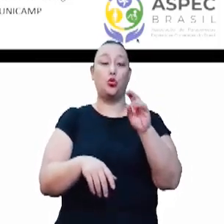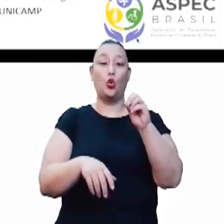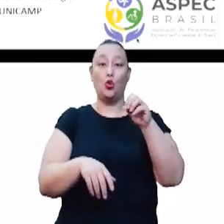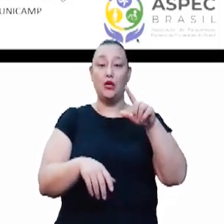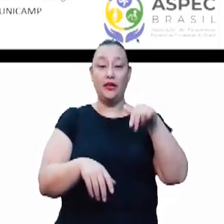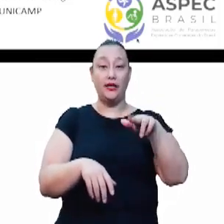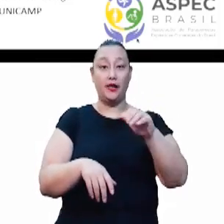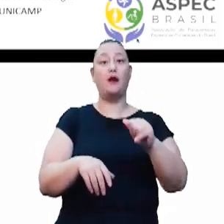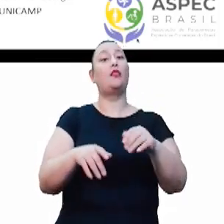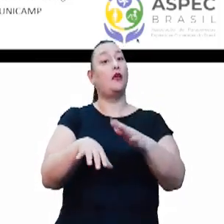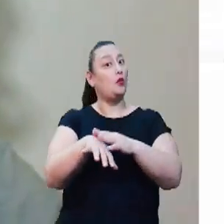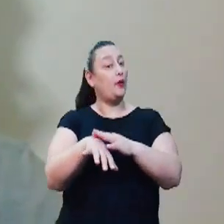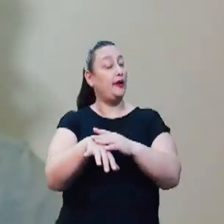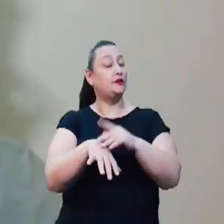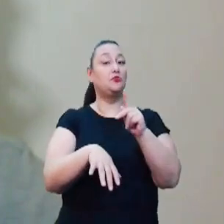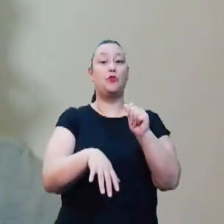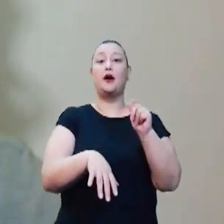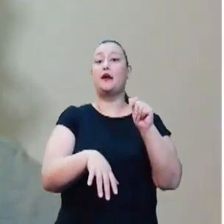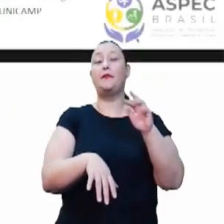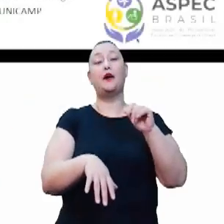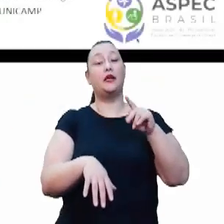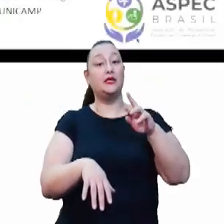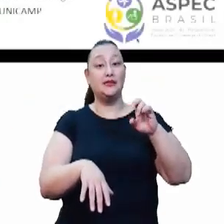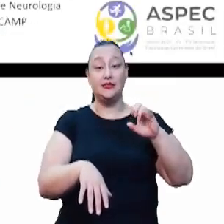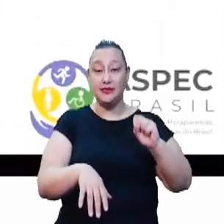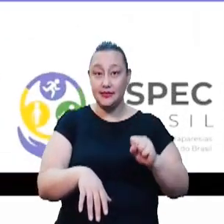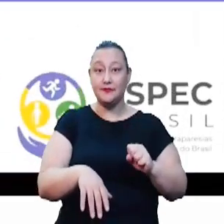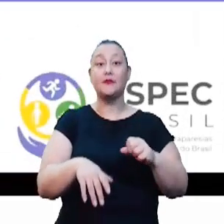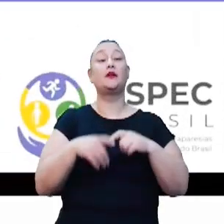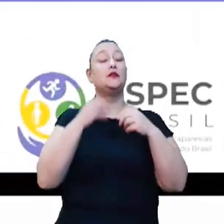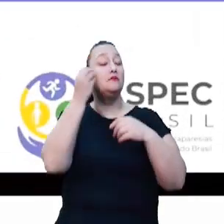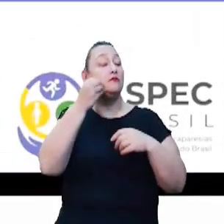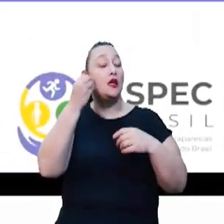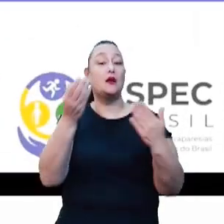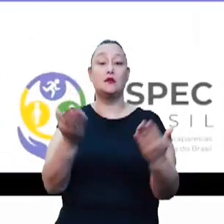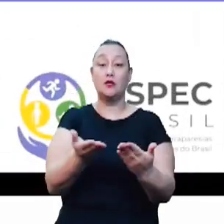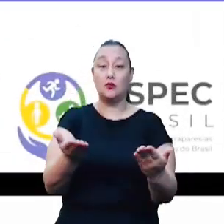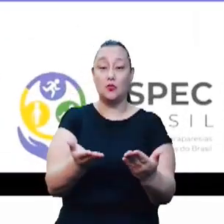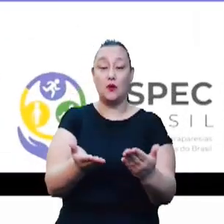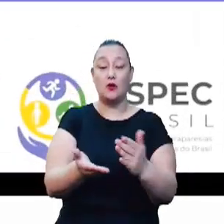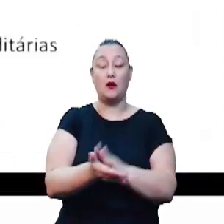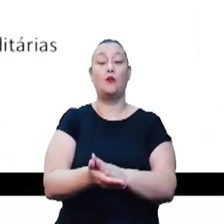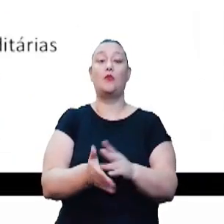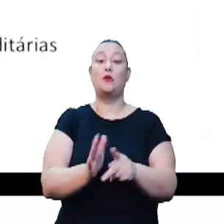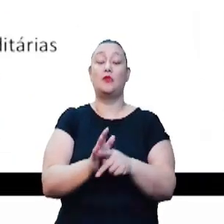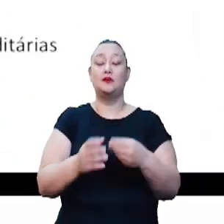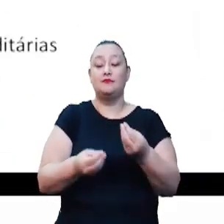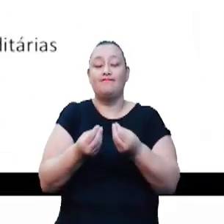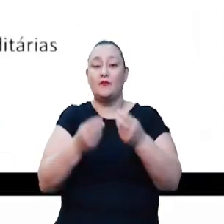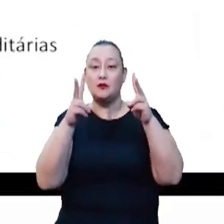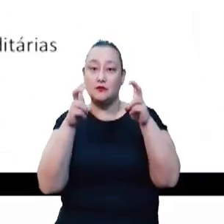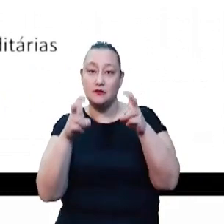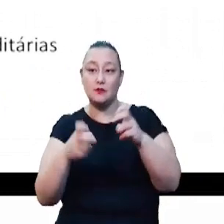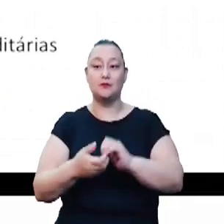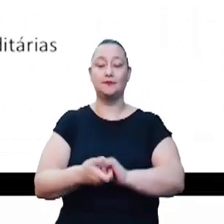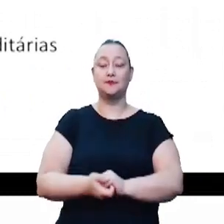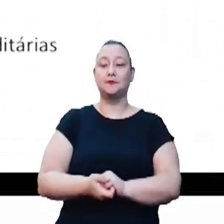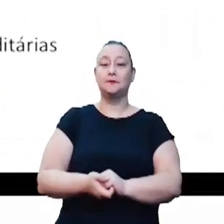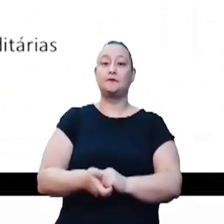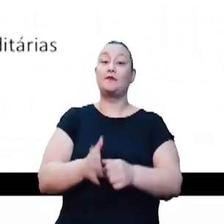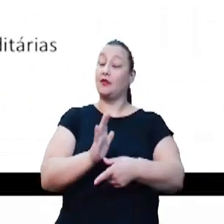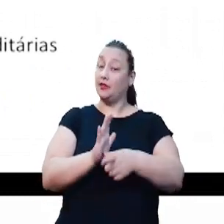hereditárias, e vamos conversar um pouco aqui sobre a experiência atual nessa abordagem. Então,